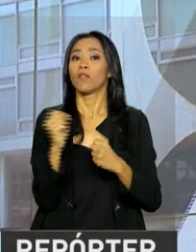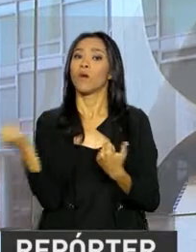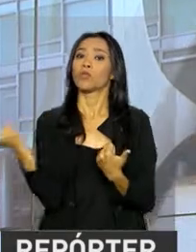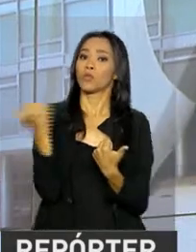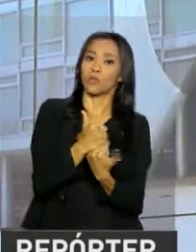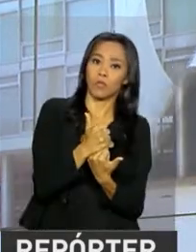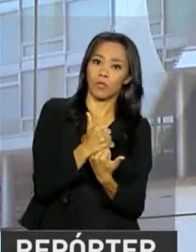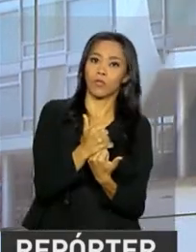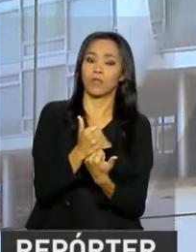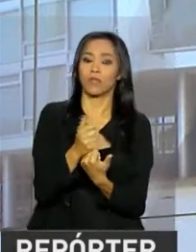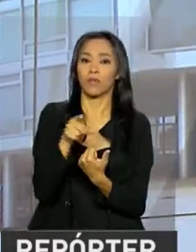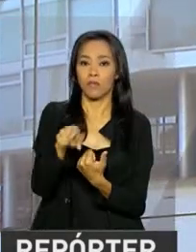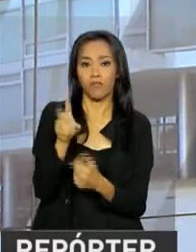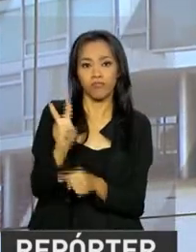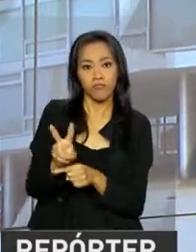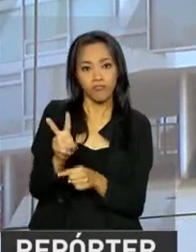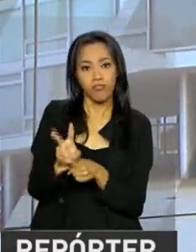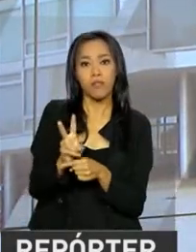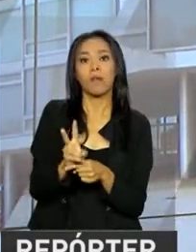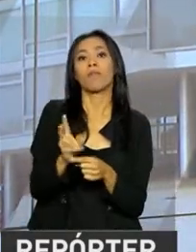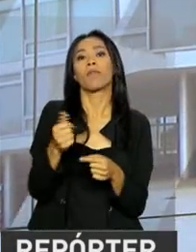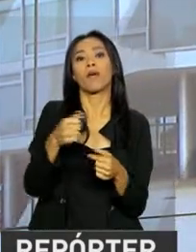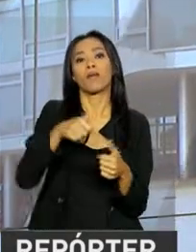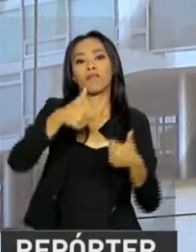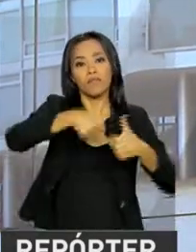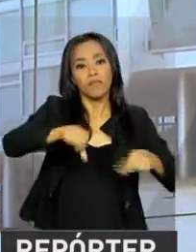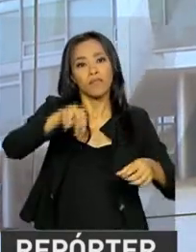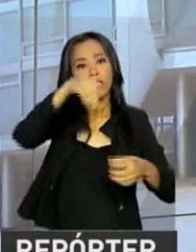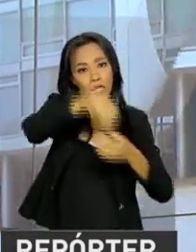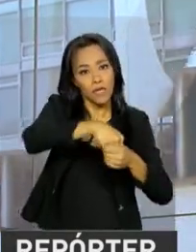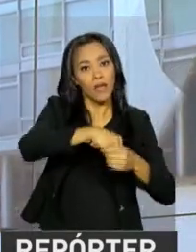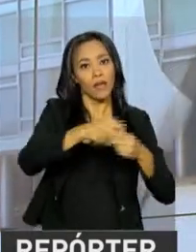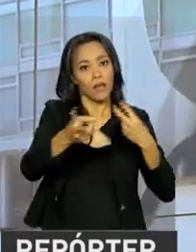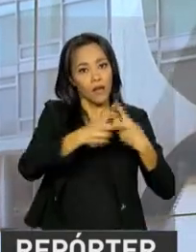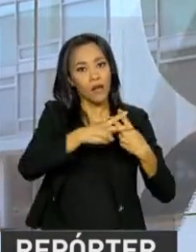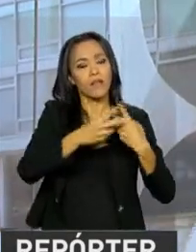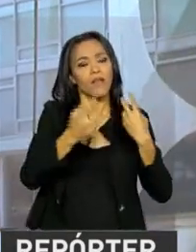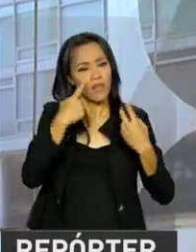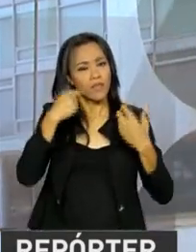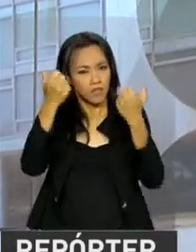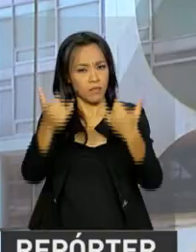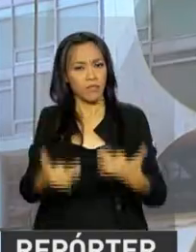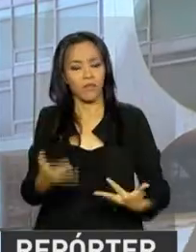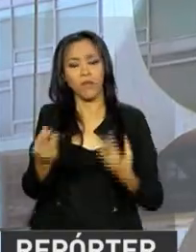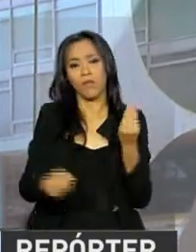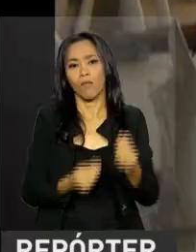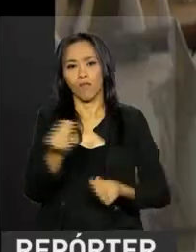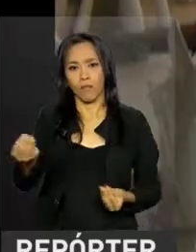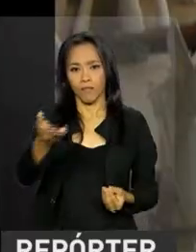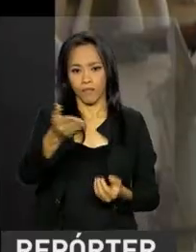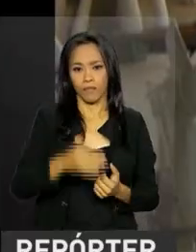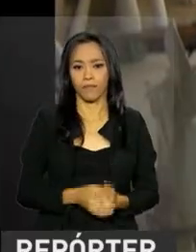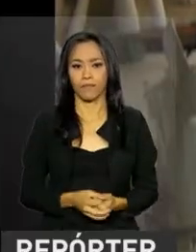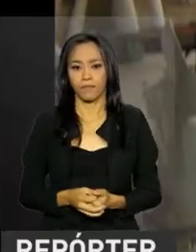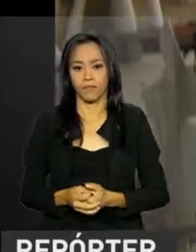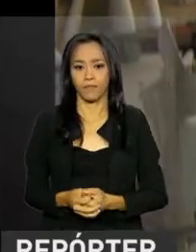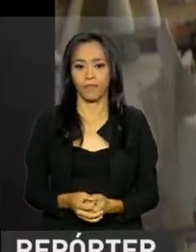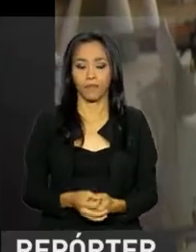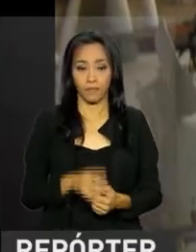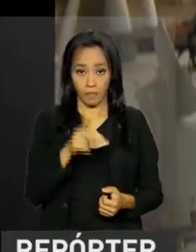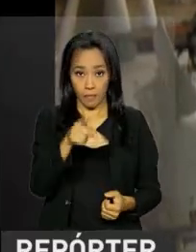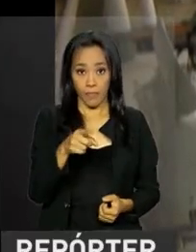pela domiciliar a todas as detentas os detalhes com o repórter me pereira a